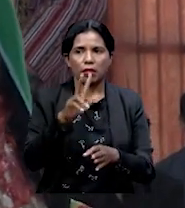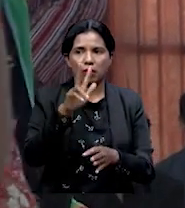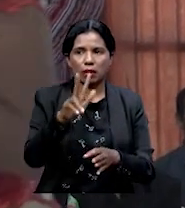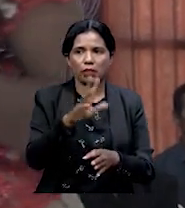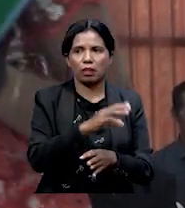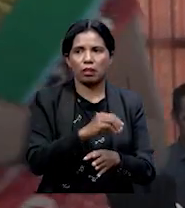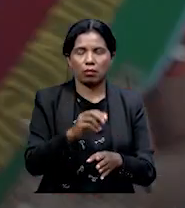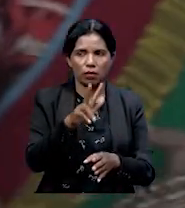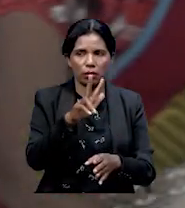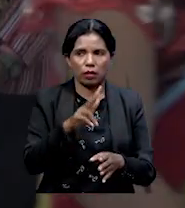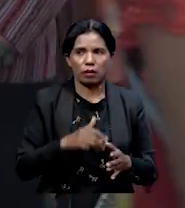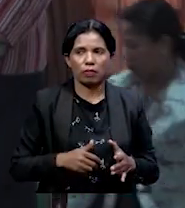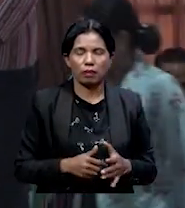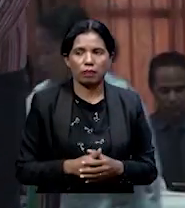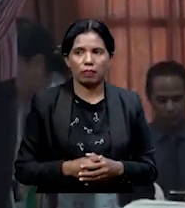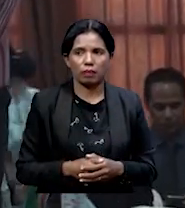diploma 2